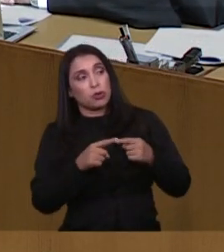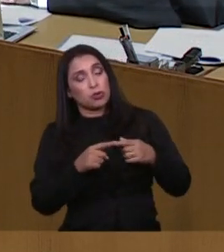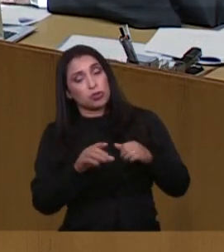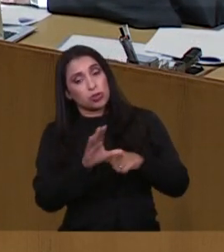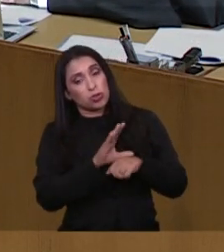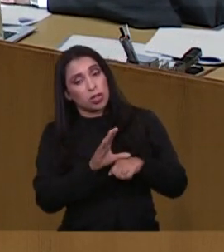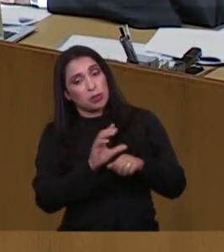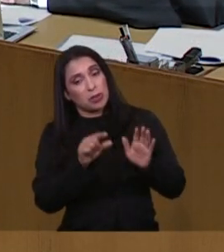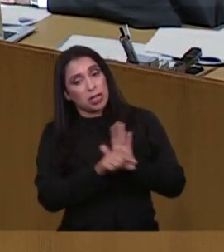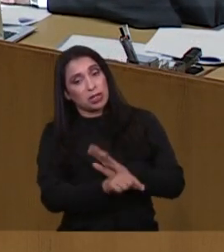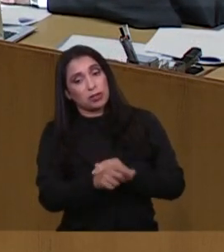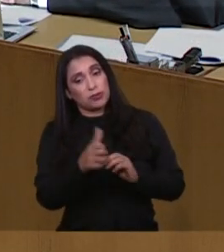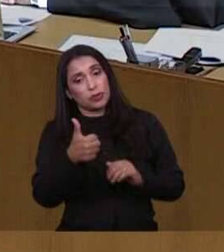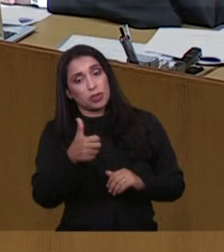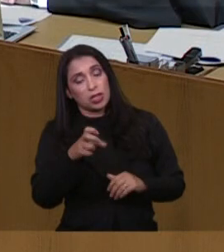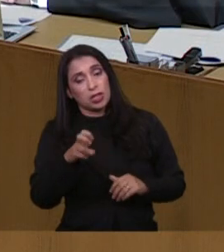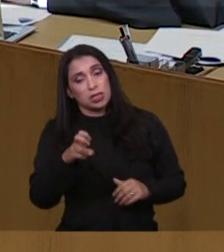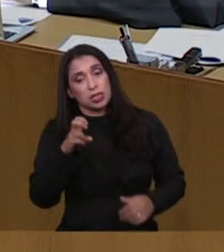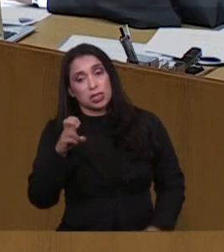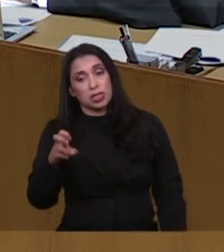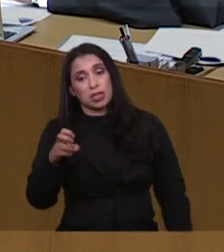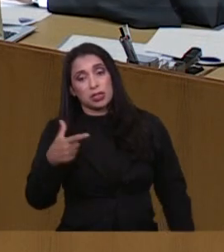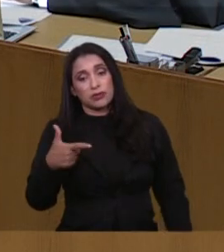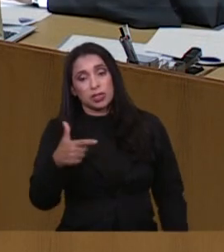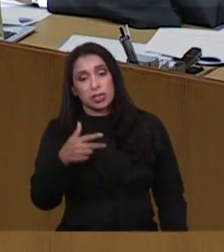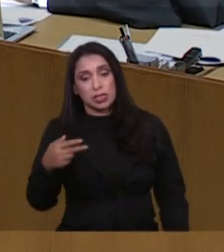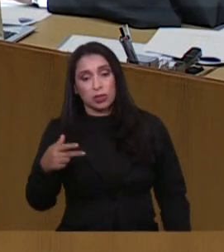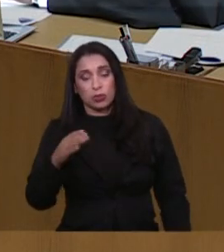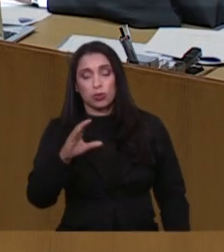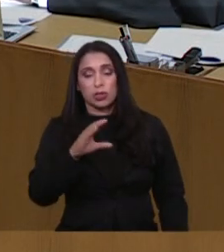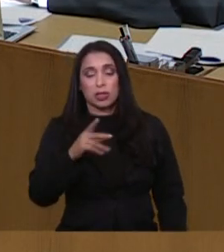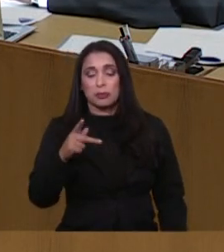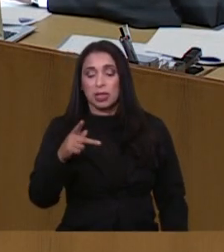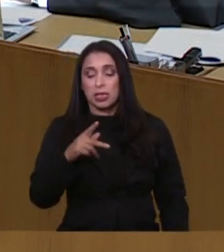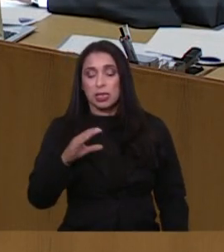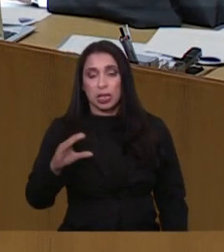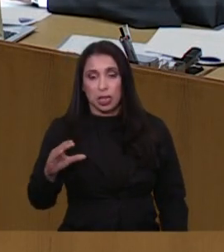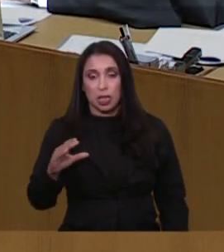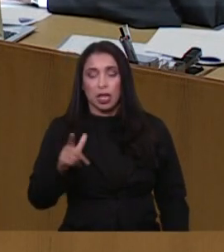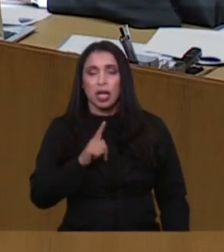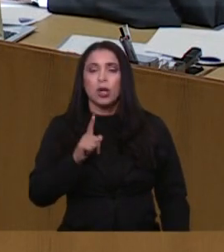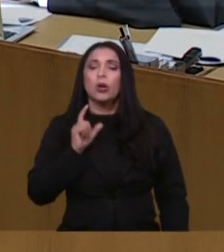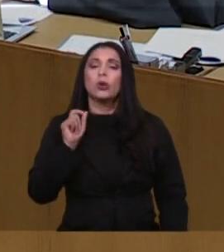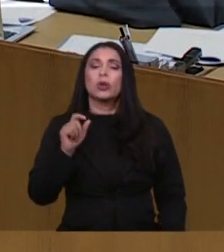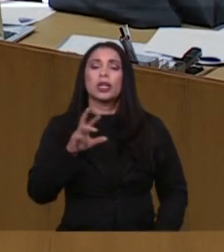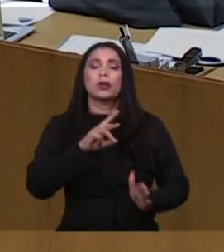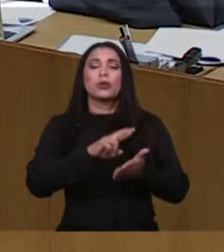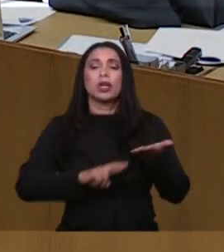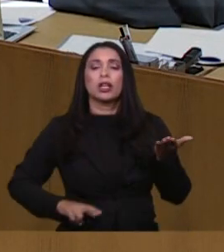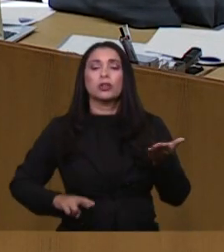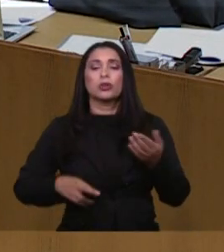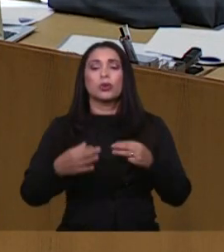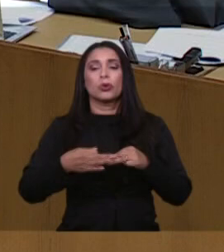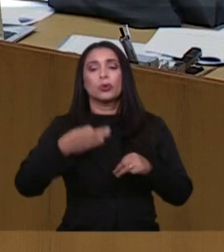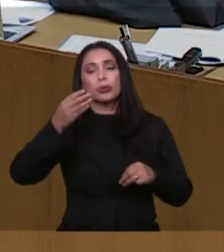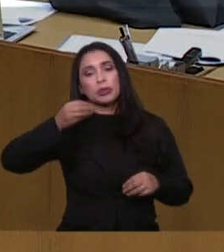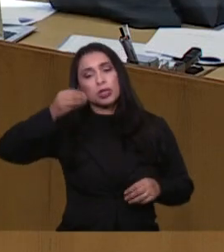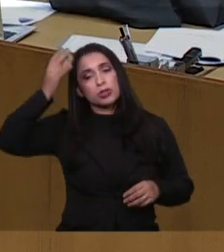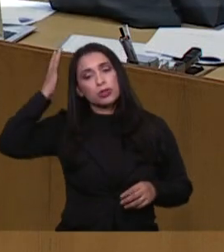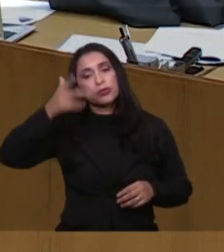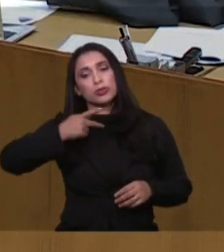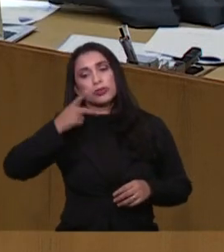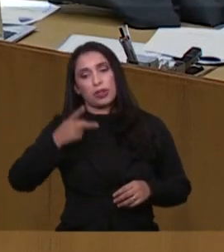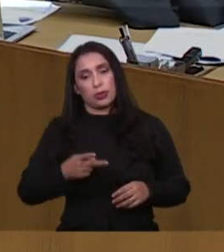parágrafo 15 do 1525 do CPC. Esse ponto, o próprio relator, ministro Luiz Fux,